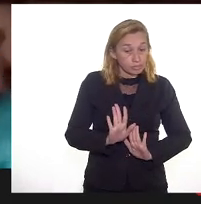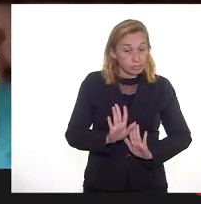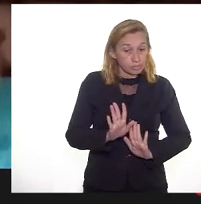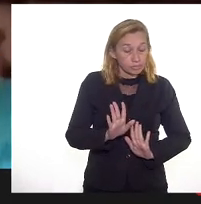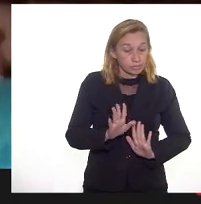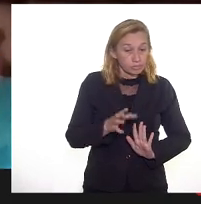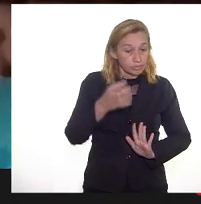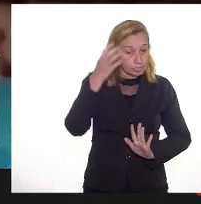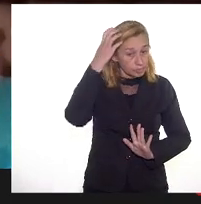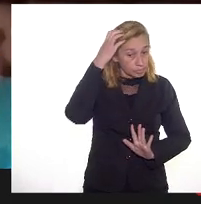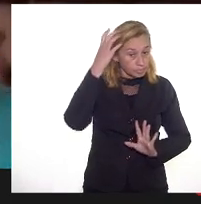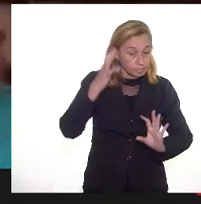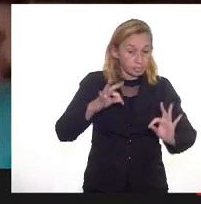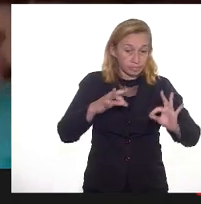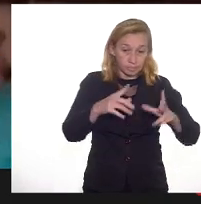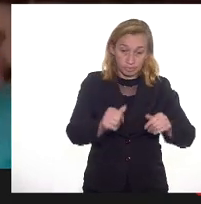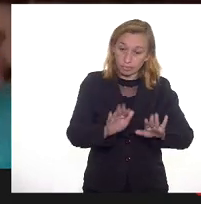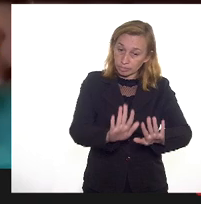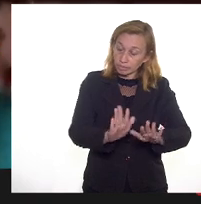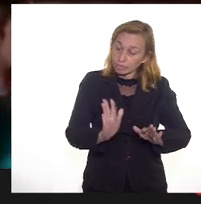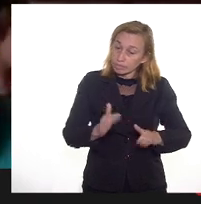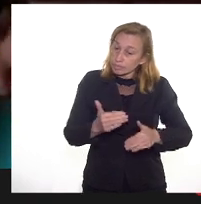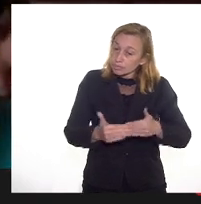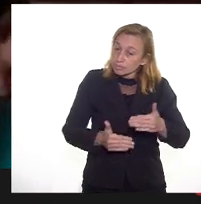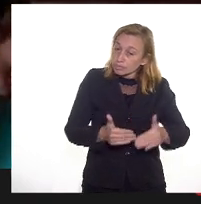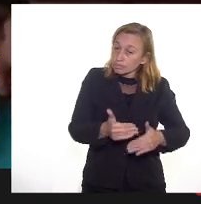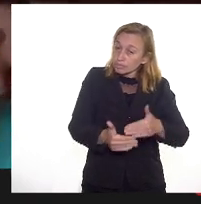generalizações, né? Com os processos de